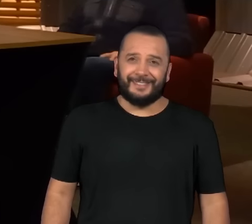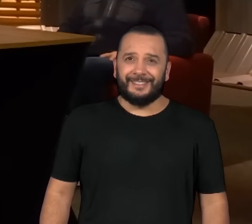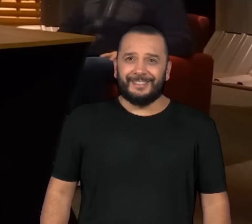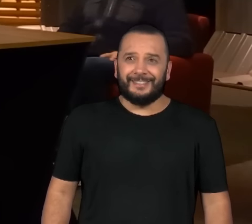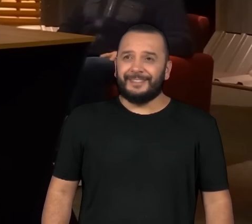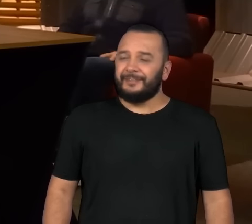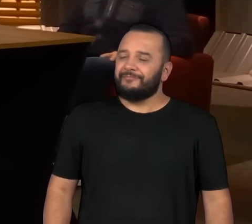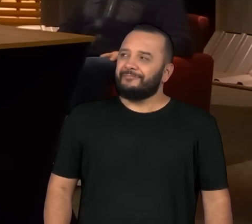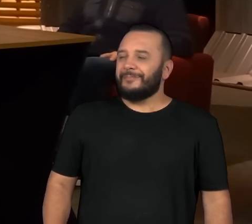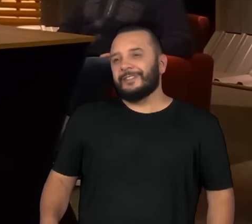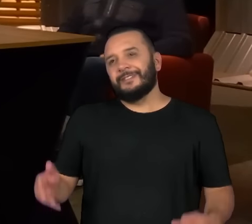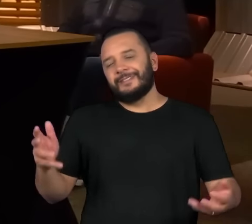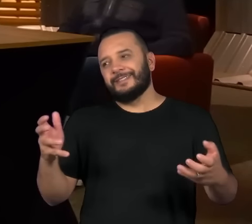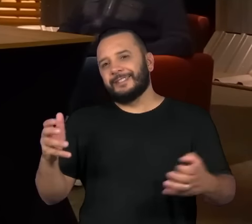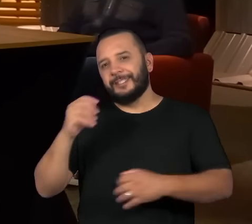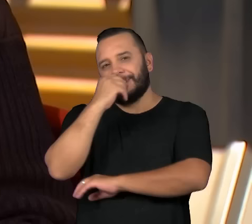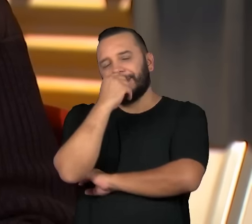Ter, assim, uma